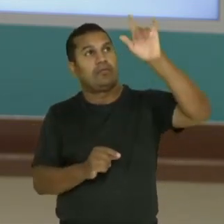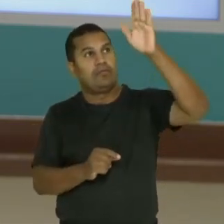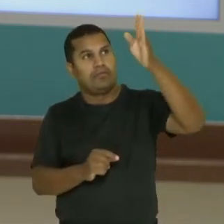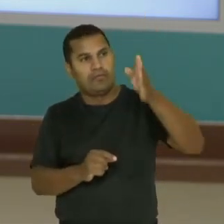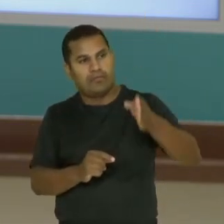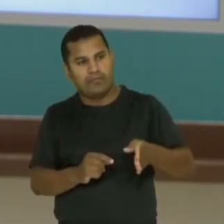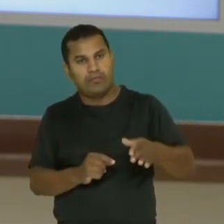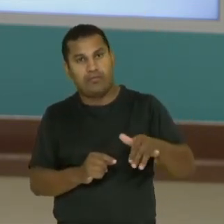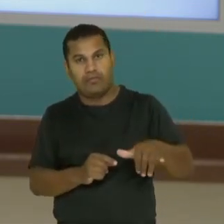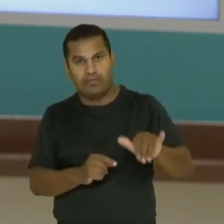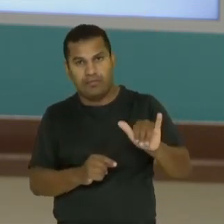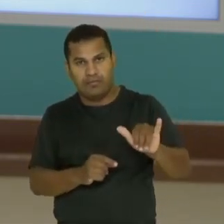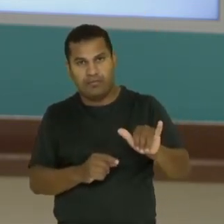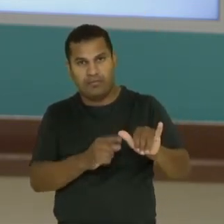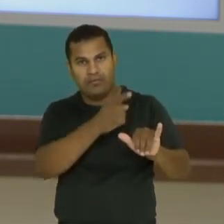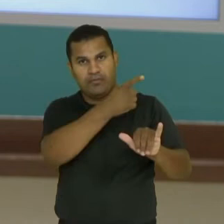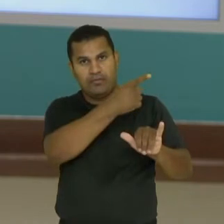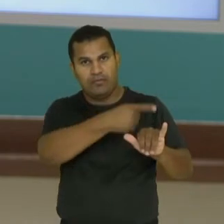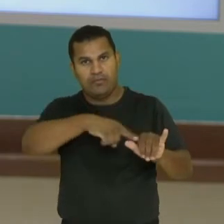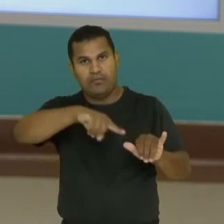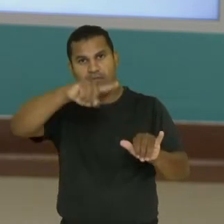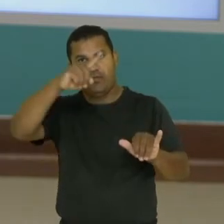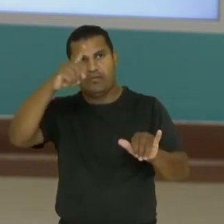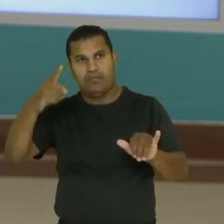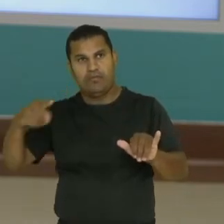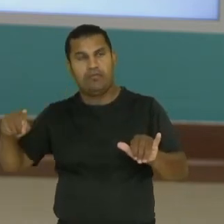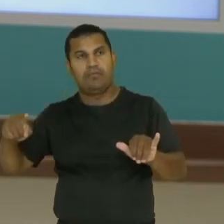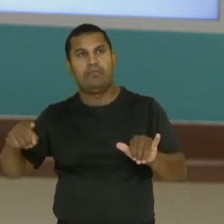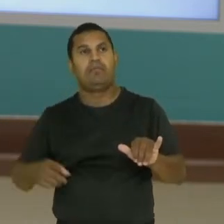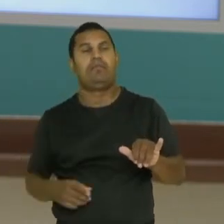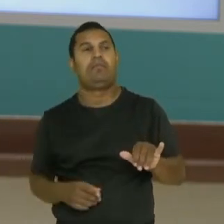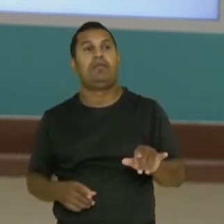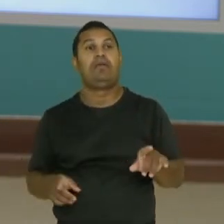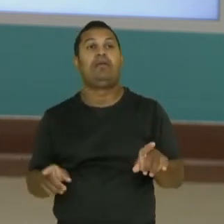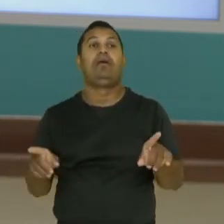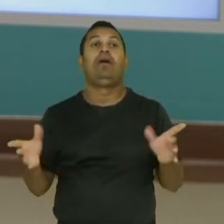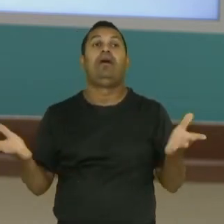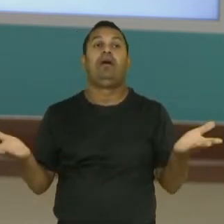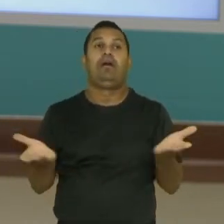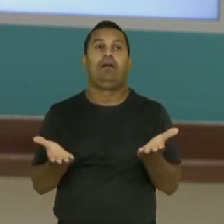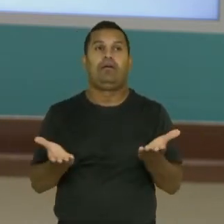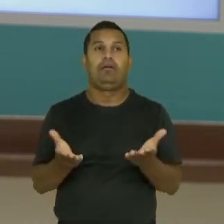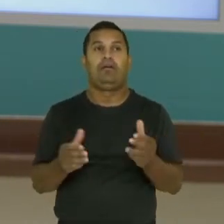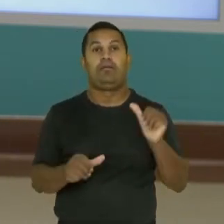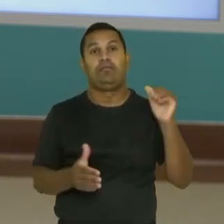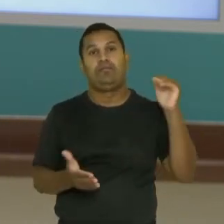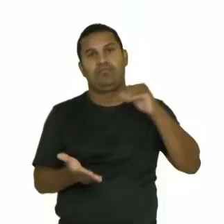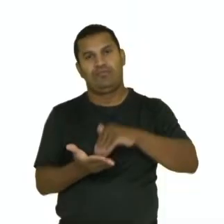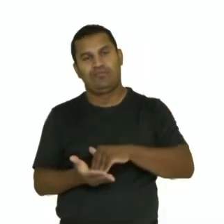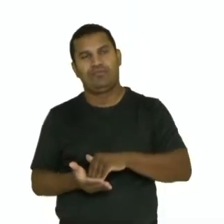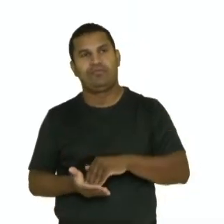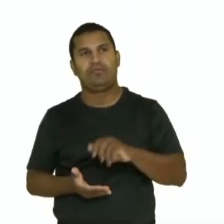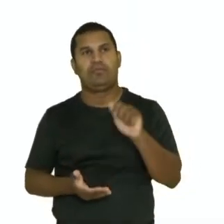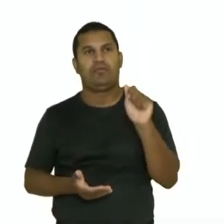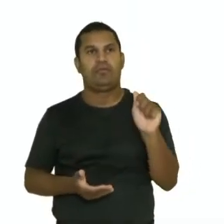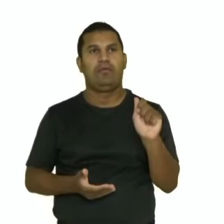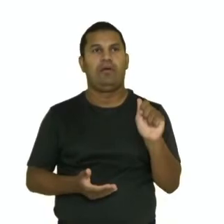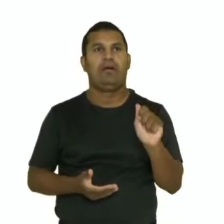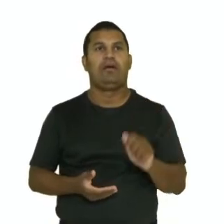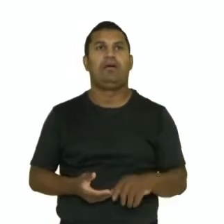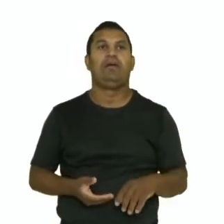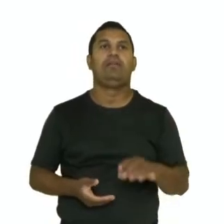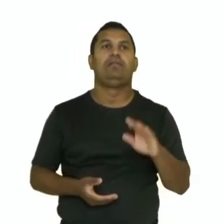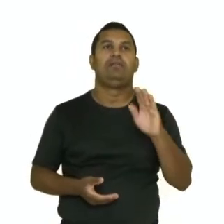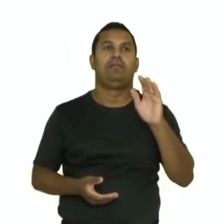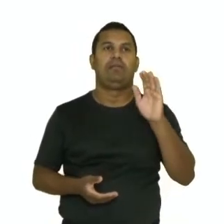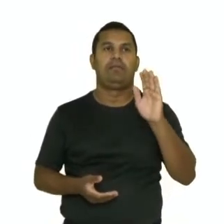aqui é o eixo y, né? E o último parâmetro é variando a. Então, b igual a 1, c igual a 1 e d igual a